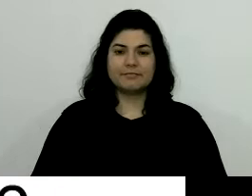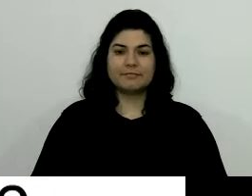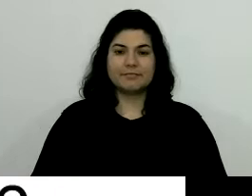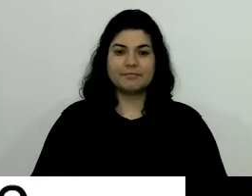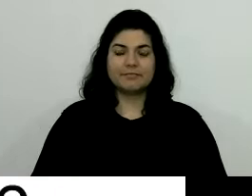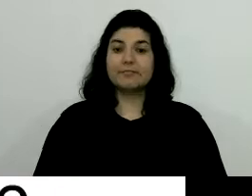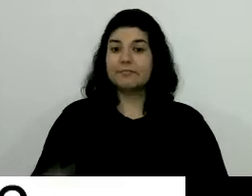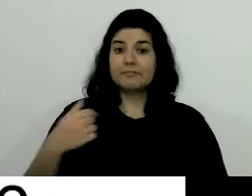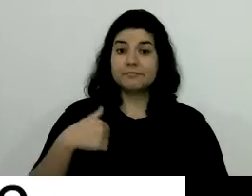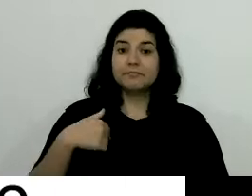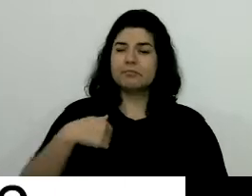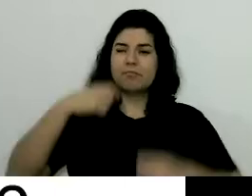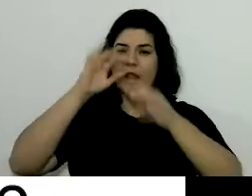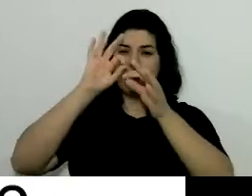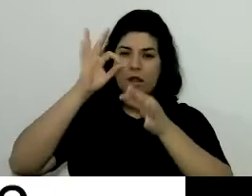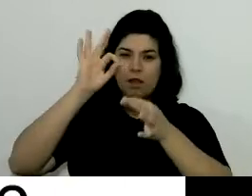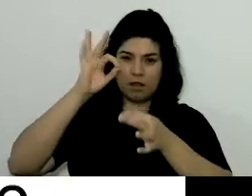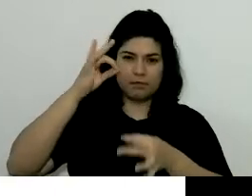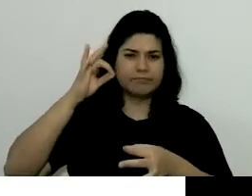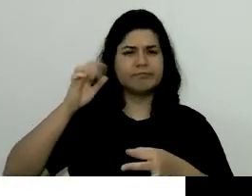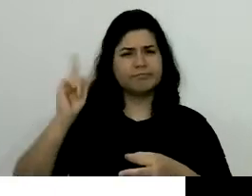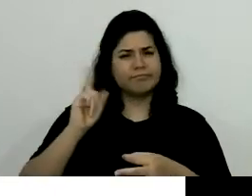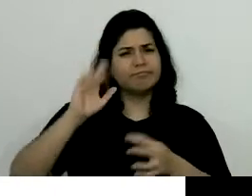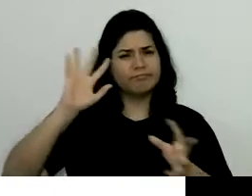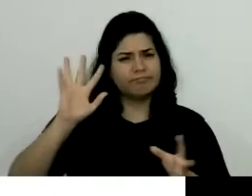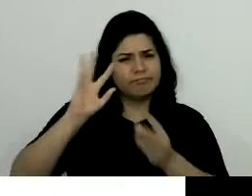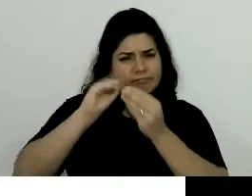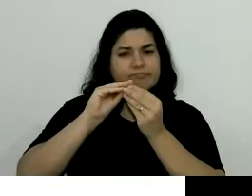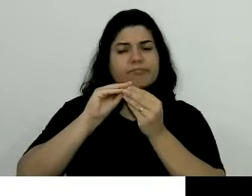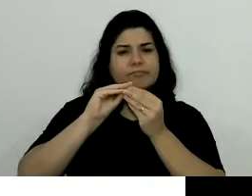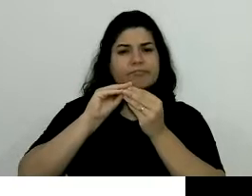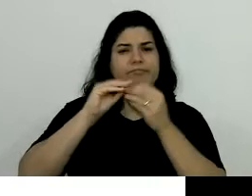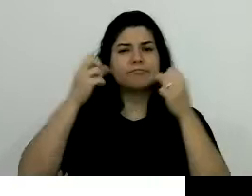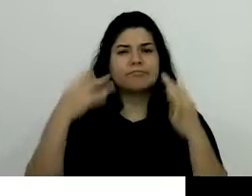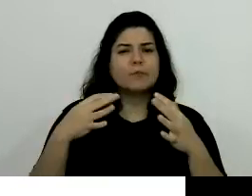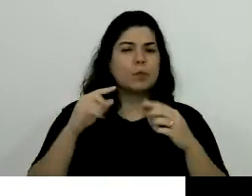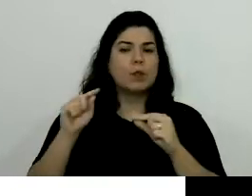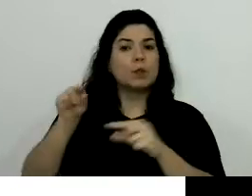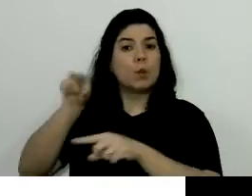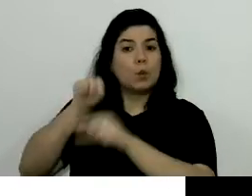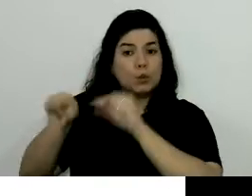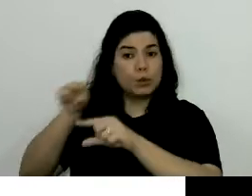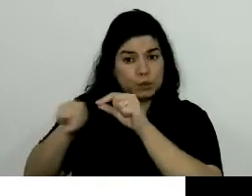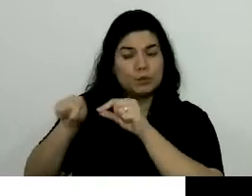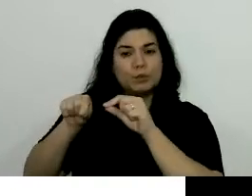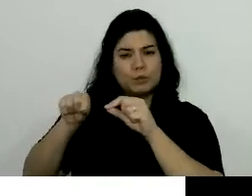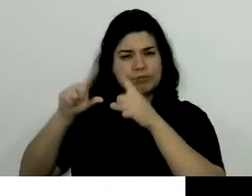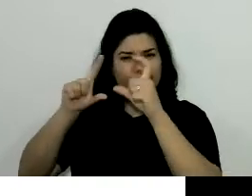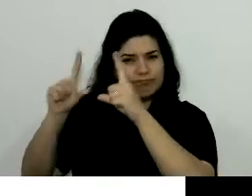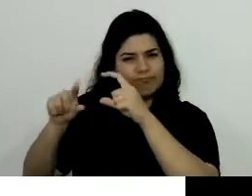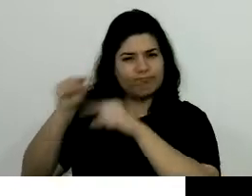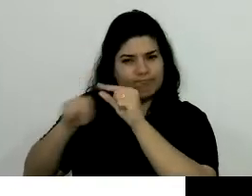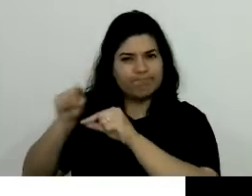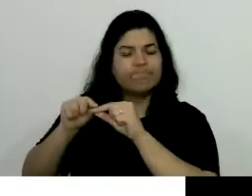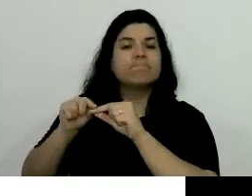Eu não vou me estender muito no processo curatorial, porque eu quero trabalhar mais alguns desafios